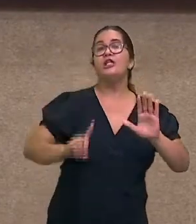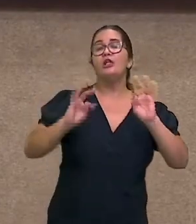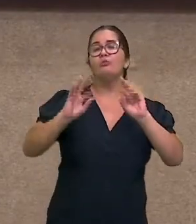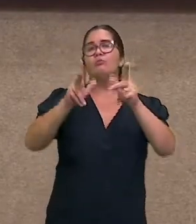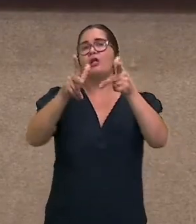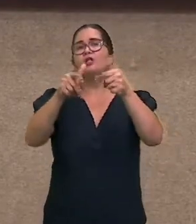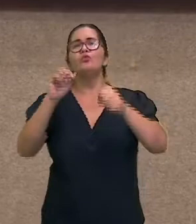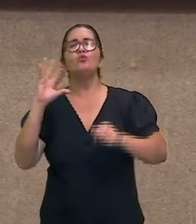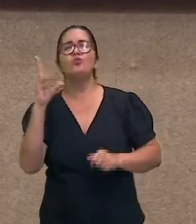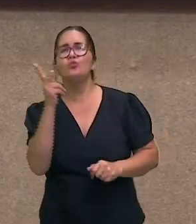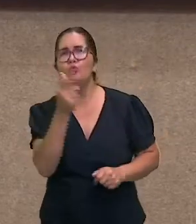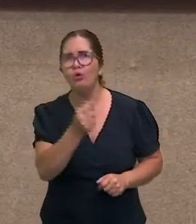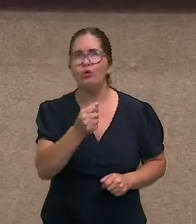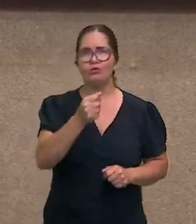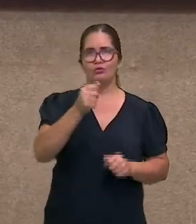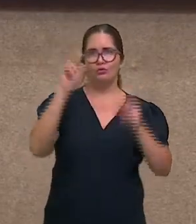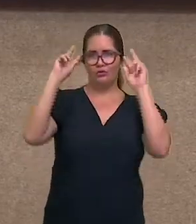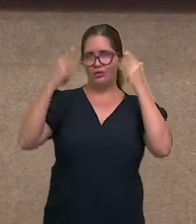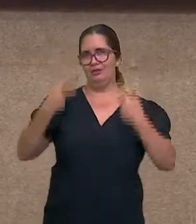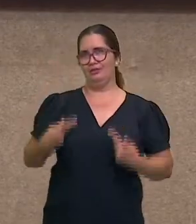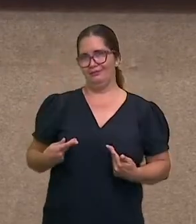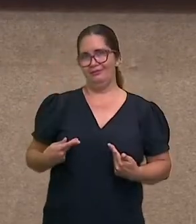cidadãos.